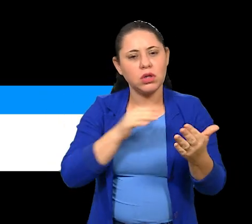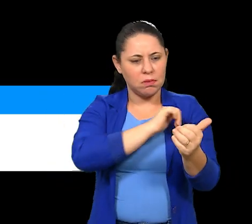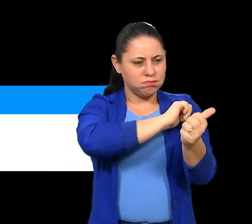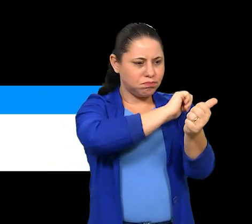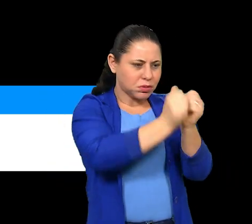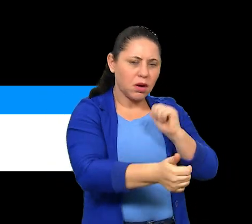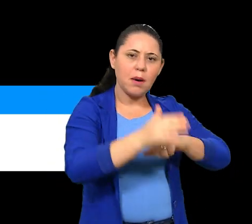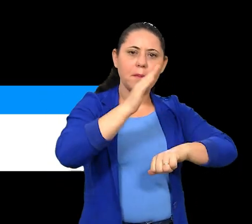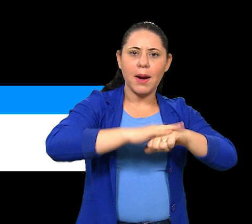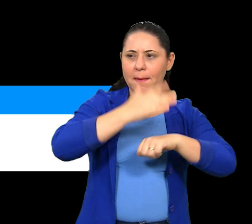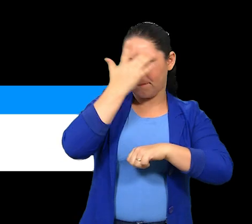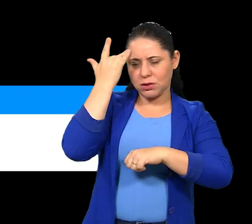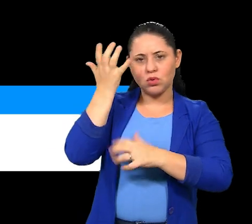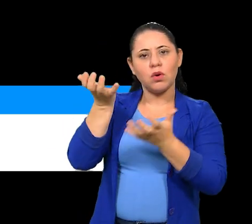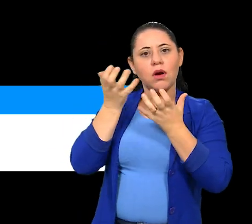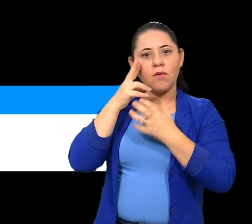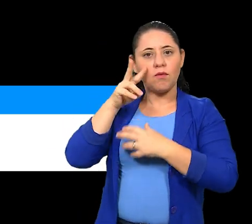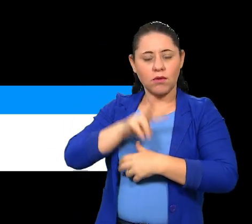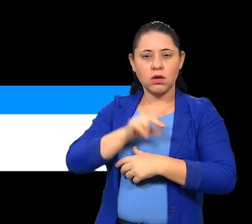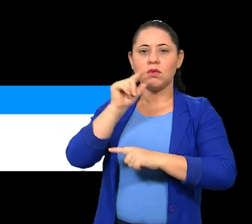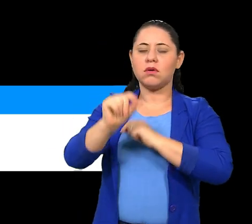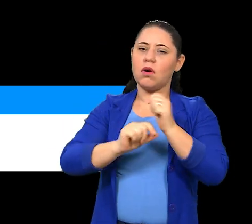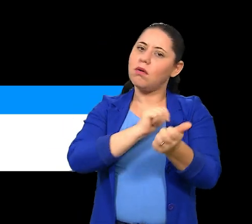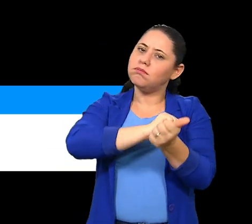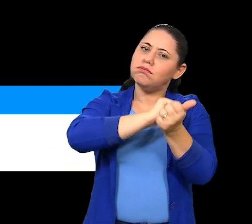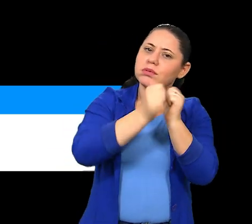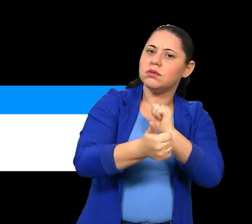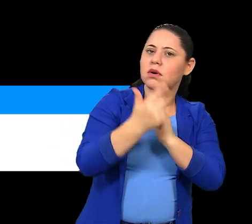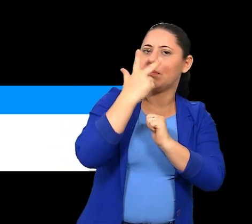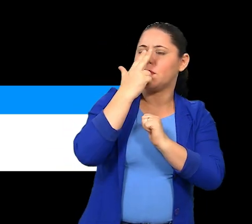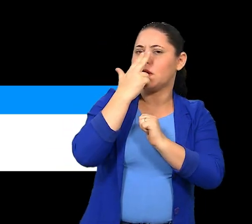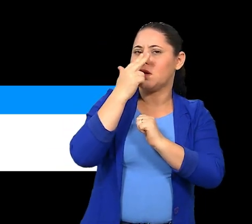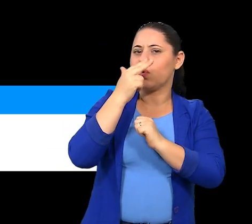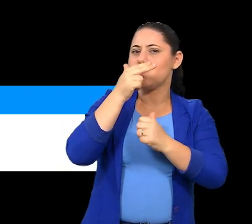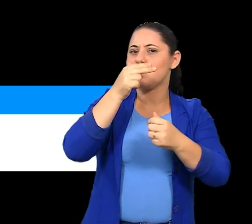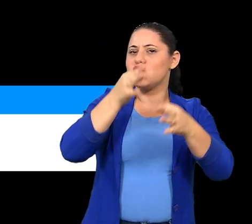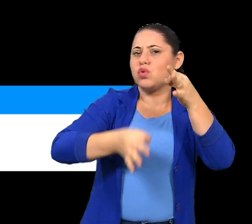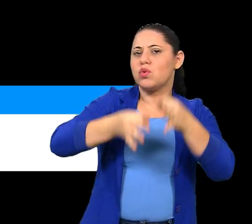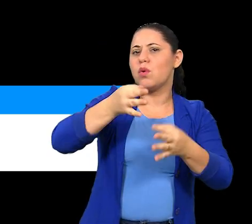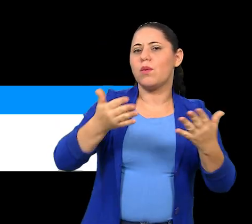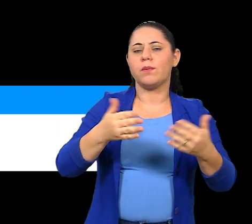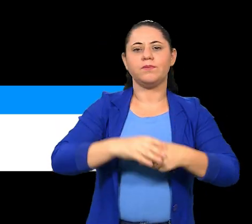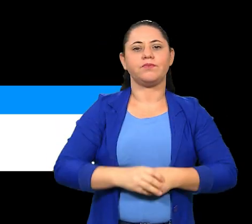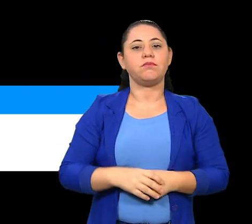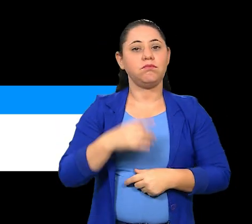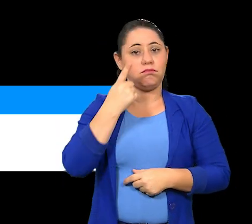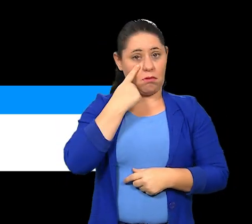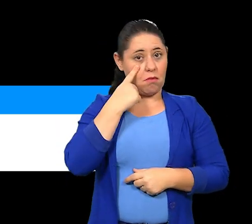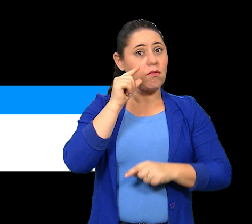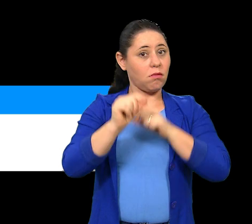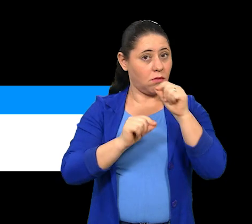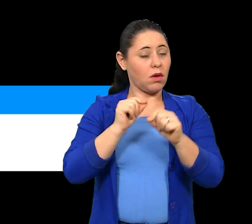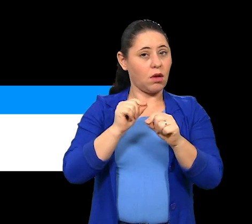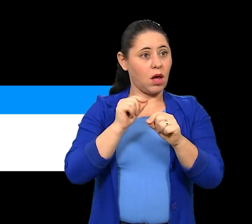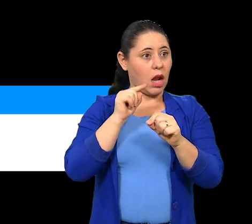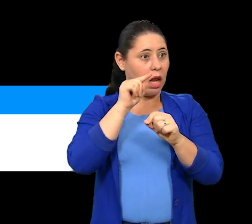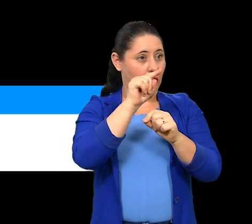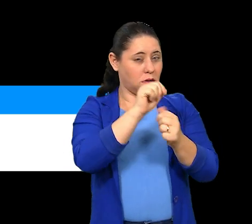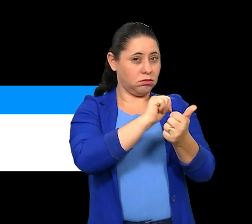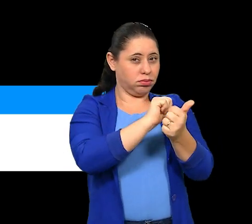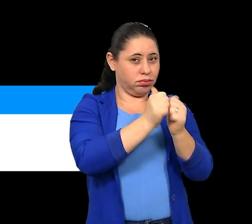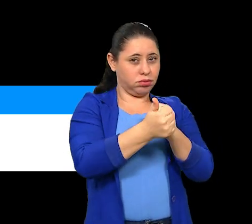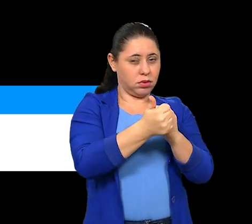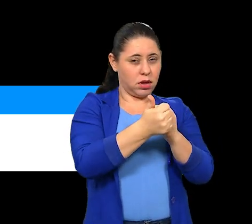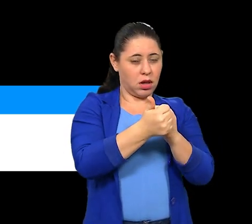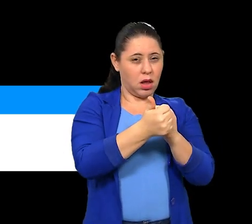Presidente porque o jogo que as pessoas mais estão interessadas em ver é um jogo que está acontecendo no judiciário e nós